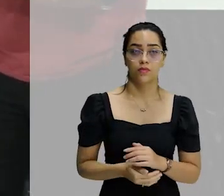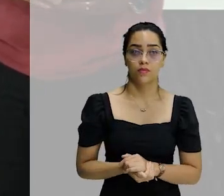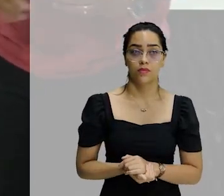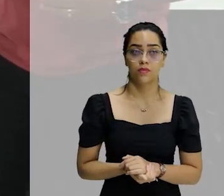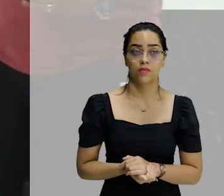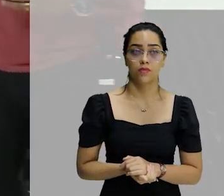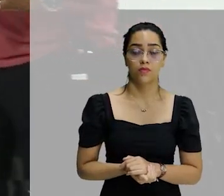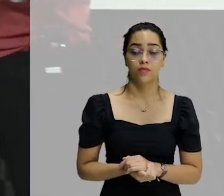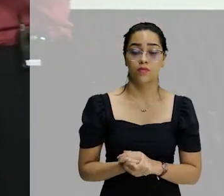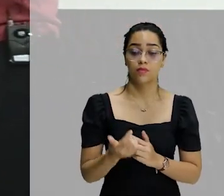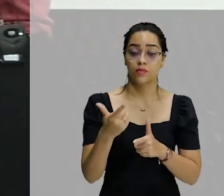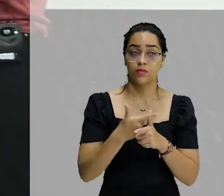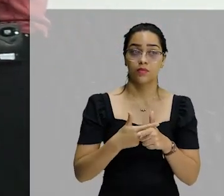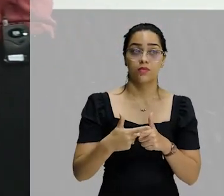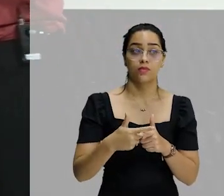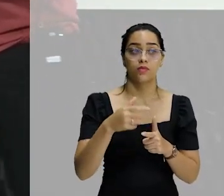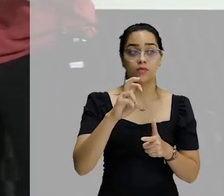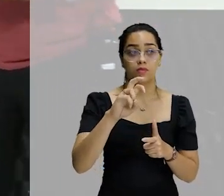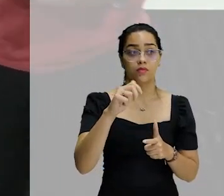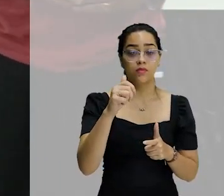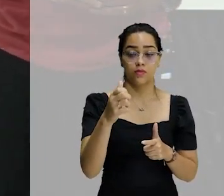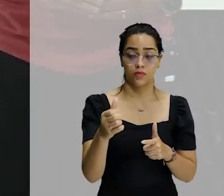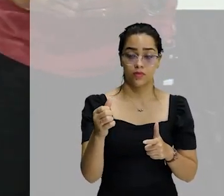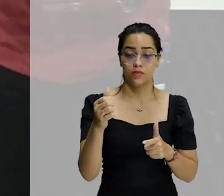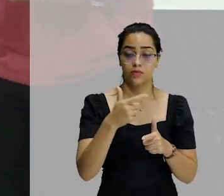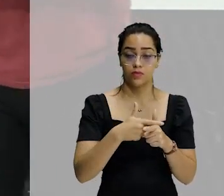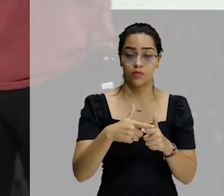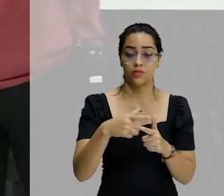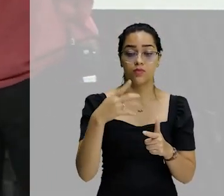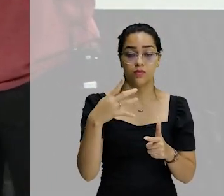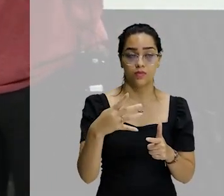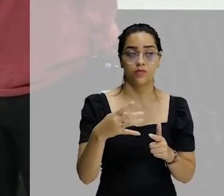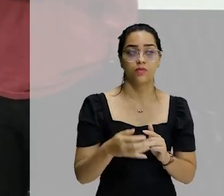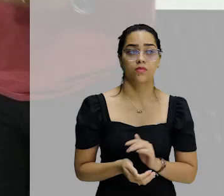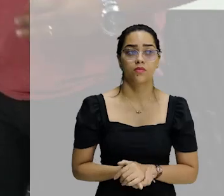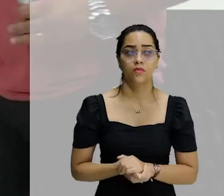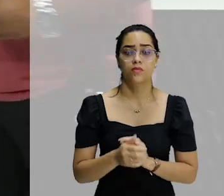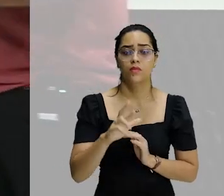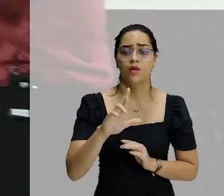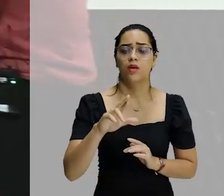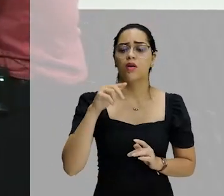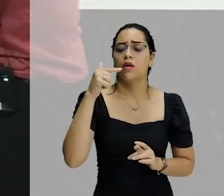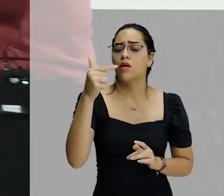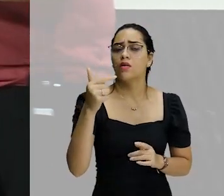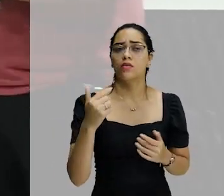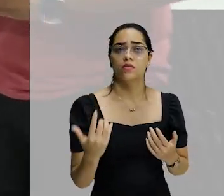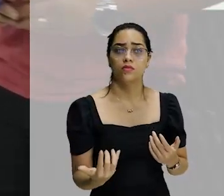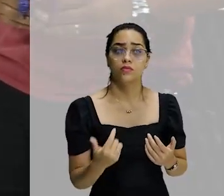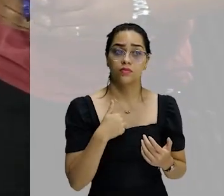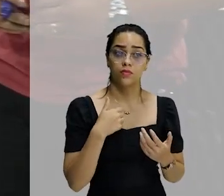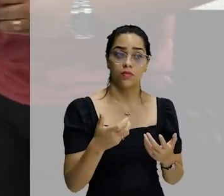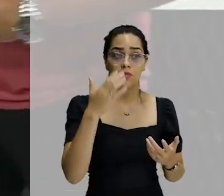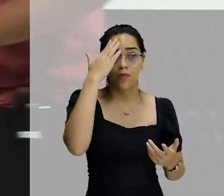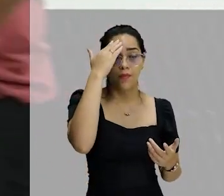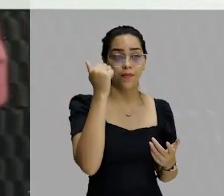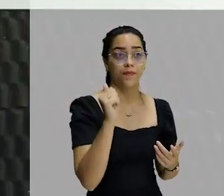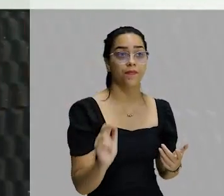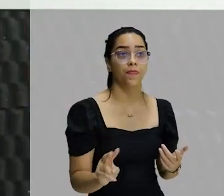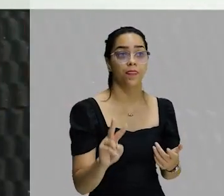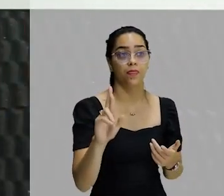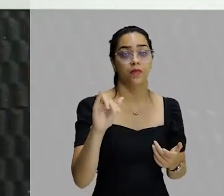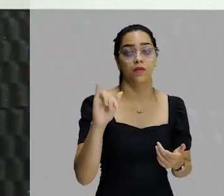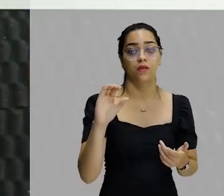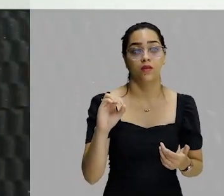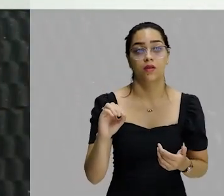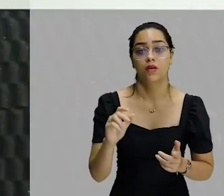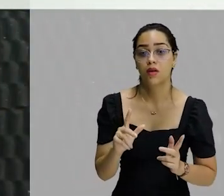144, que é a divisão de 576 por 4. R ao quadrado igual a 144. Quero saber o valor de R. Então,